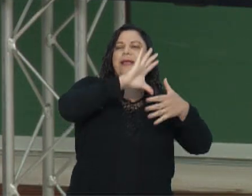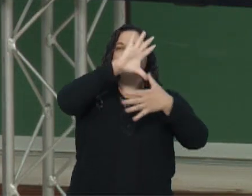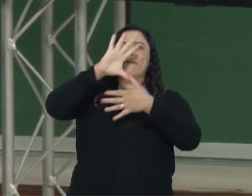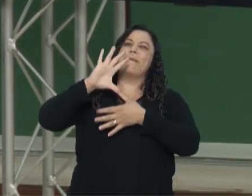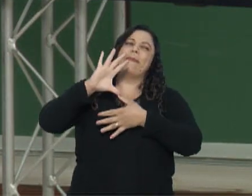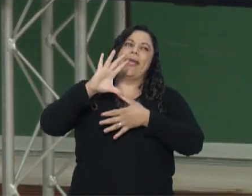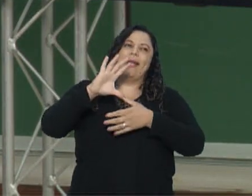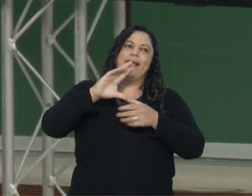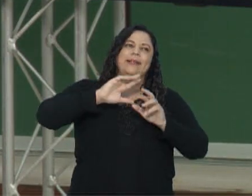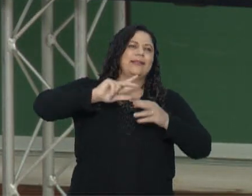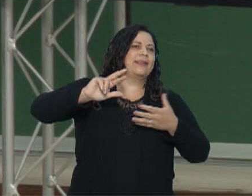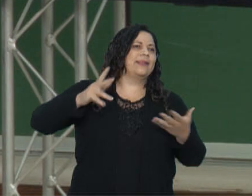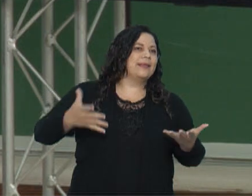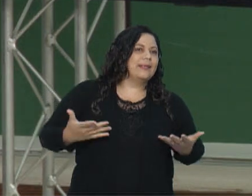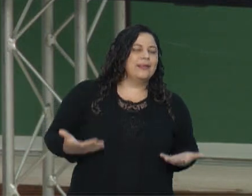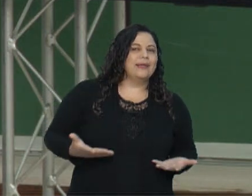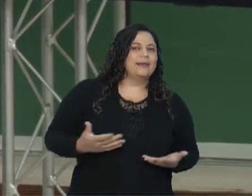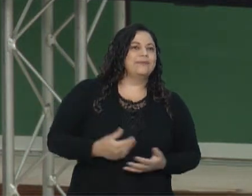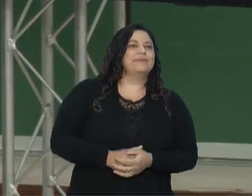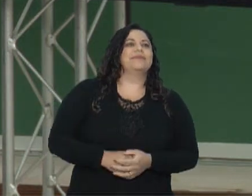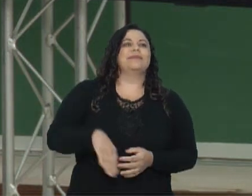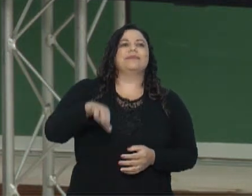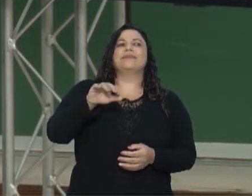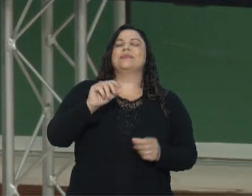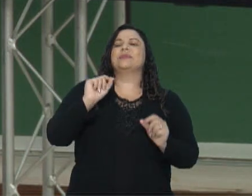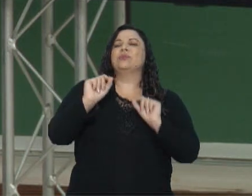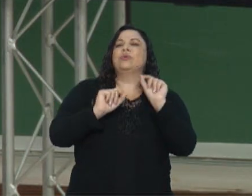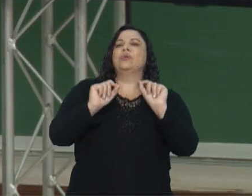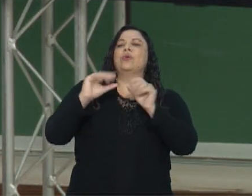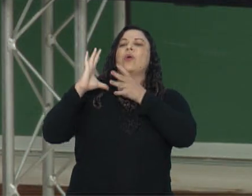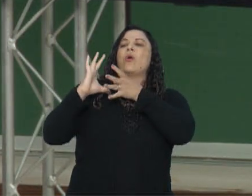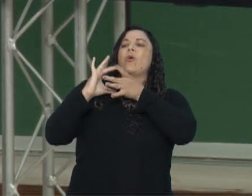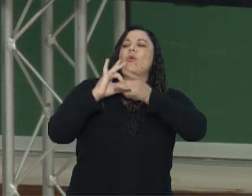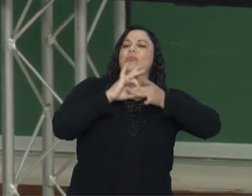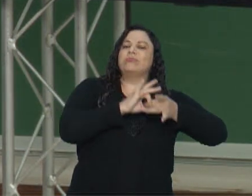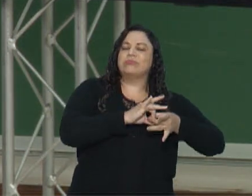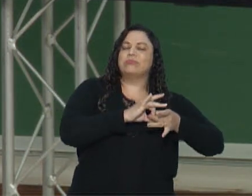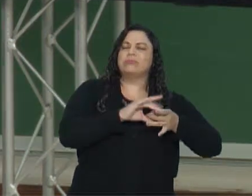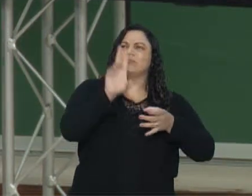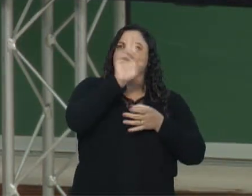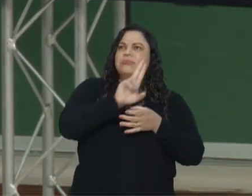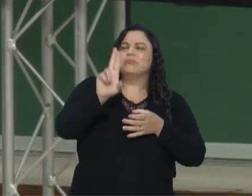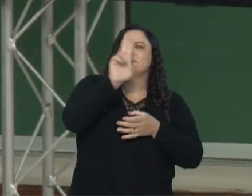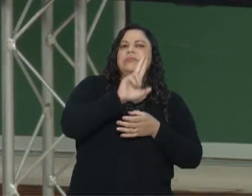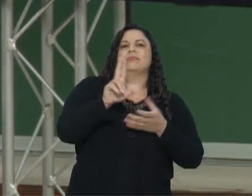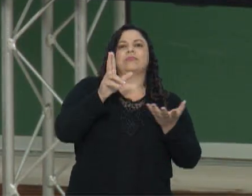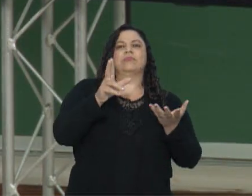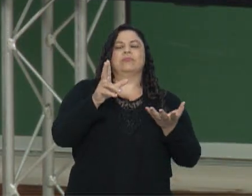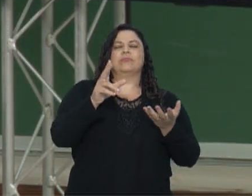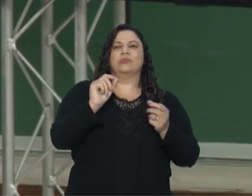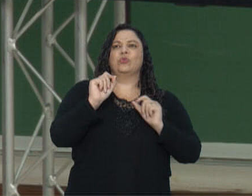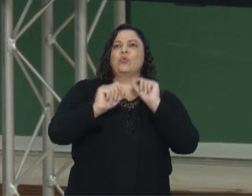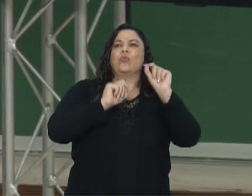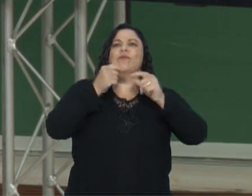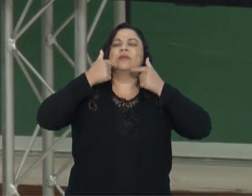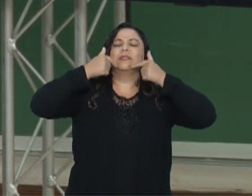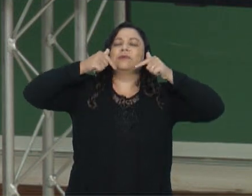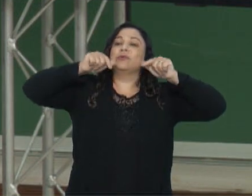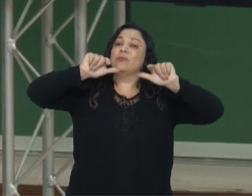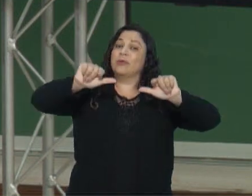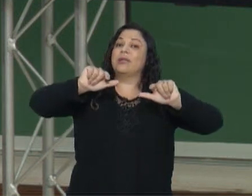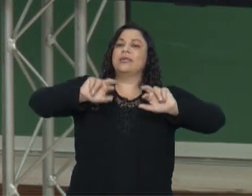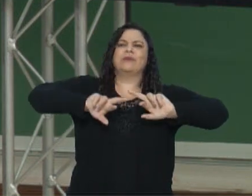Américas. Olha que importante, contextos de usos. As formas, os usos que nós fazemos com a língua em